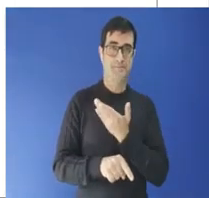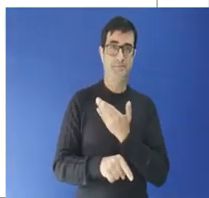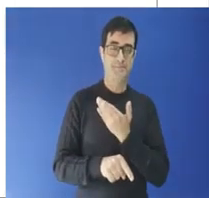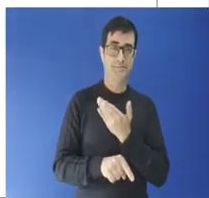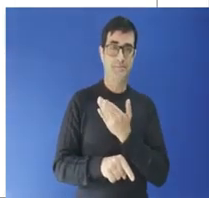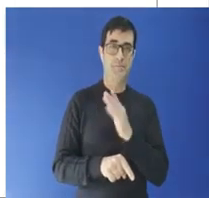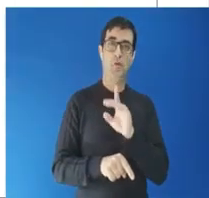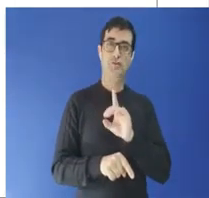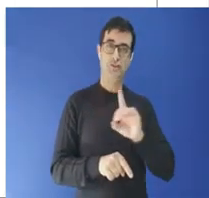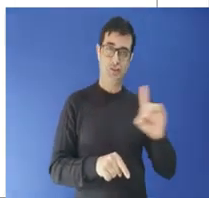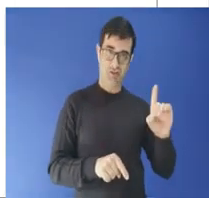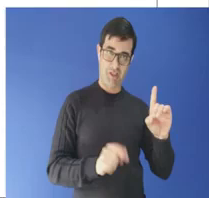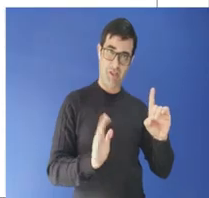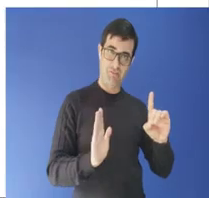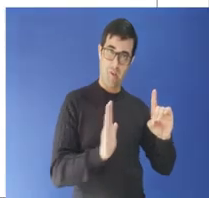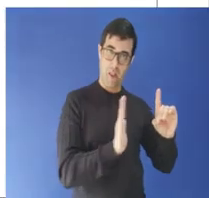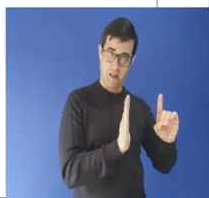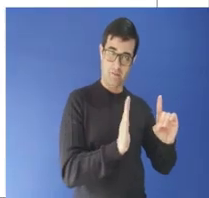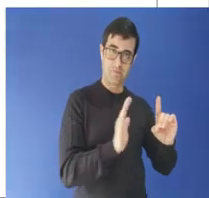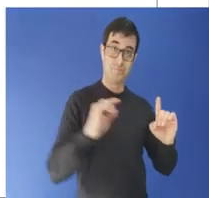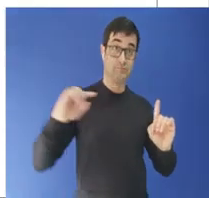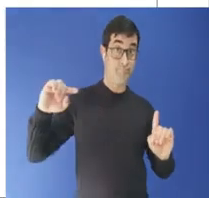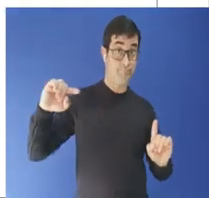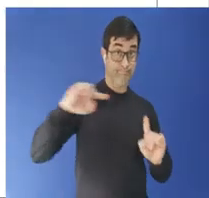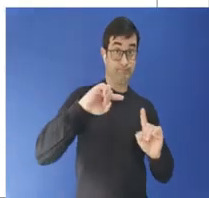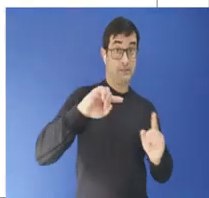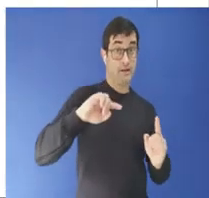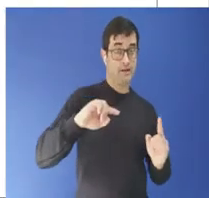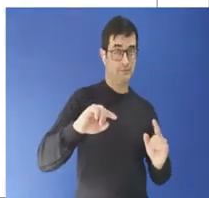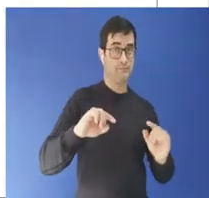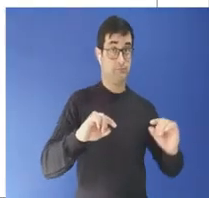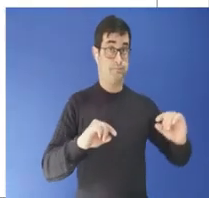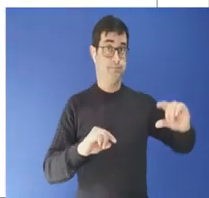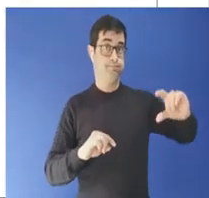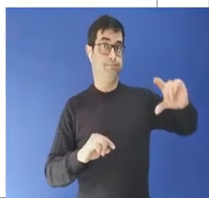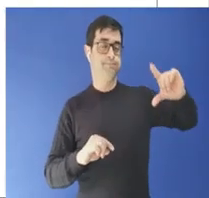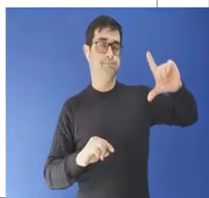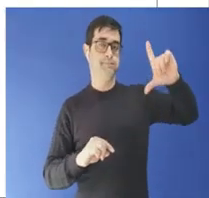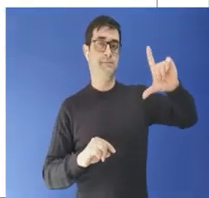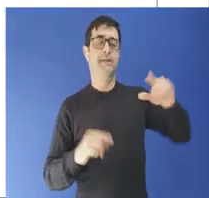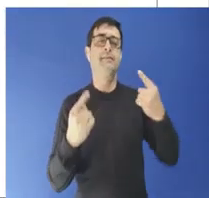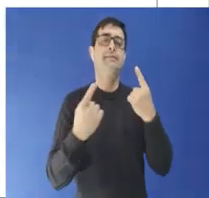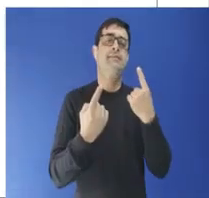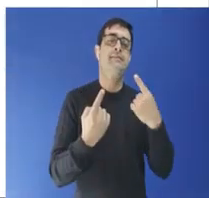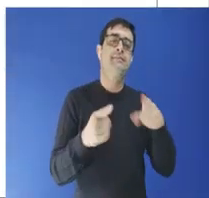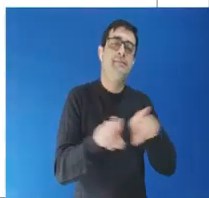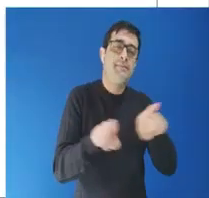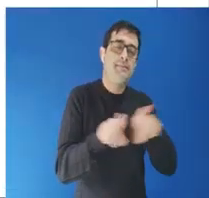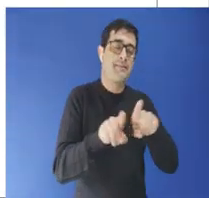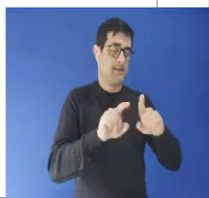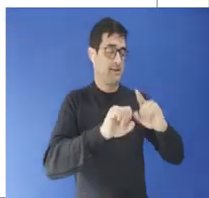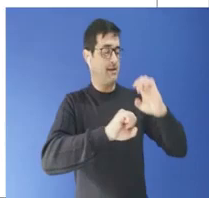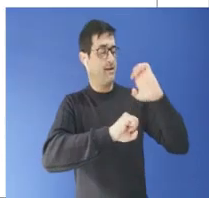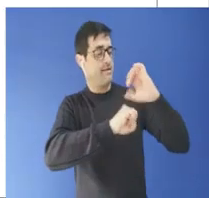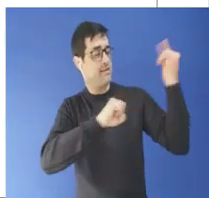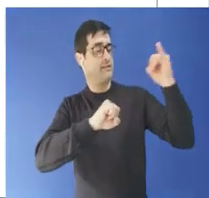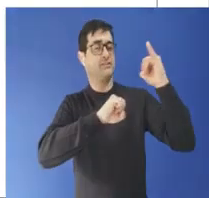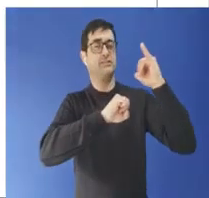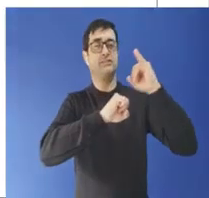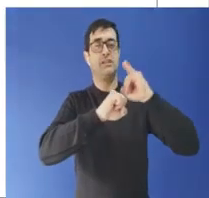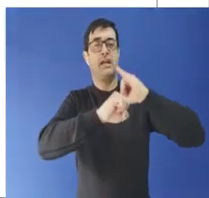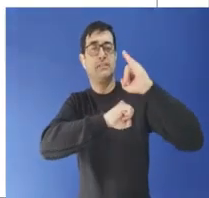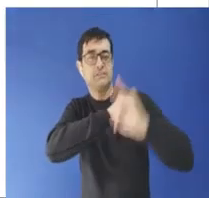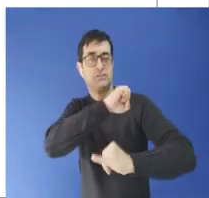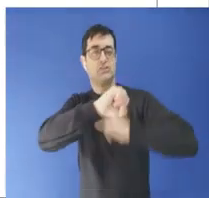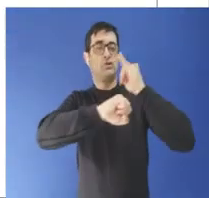tabela periódica e ela cresce nesse sentido, né? E eles também têm elevada energia de ionização, ou seja,